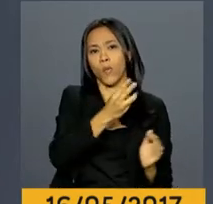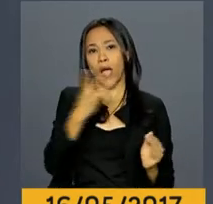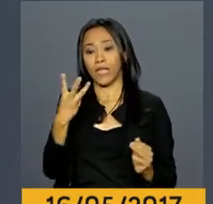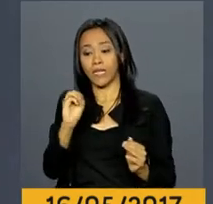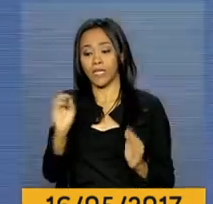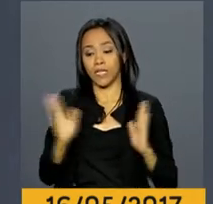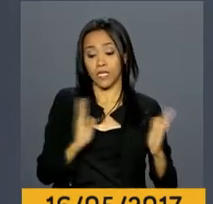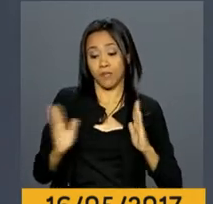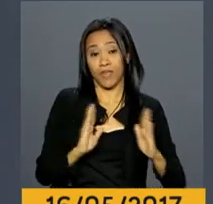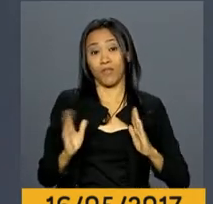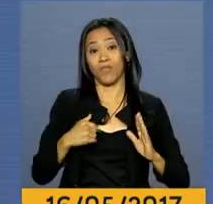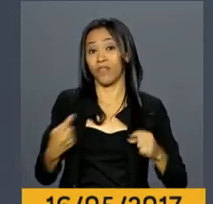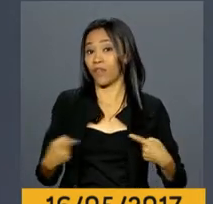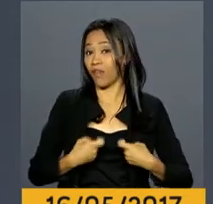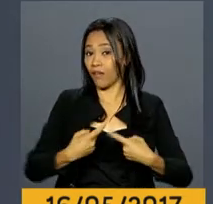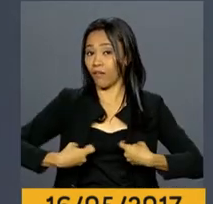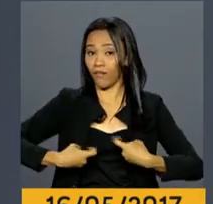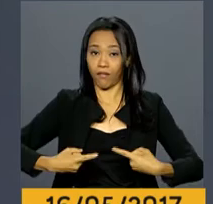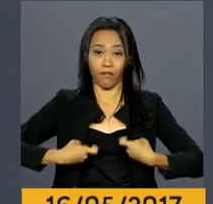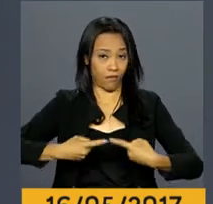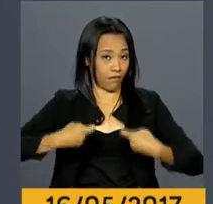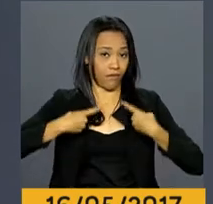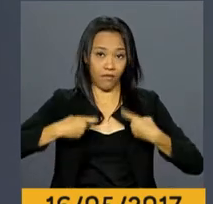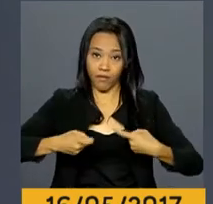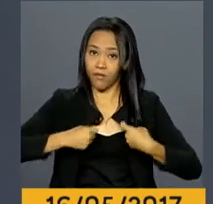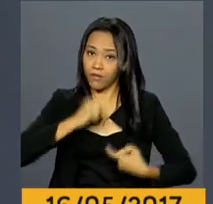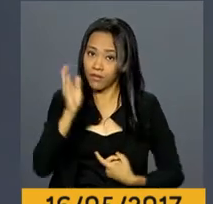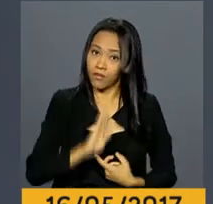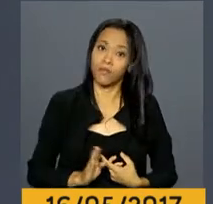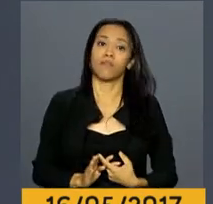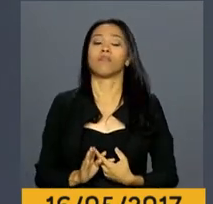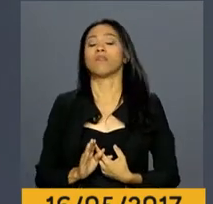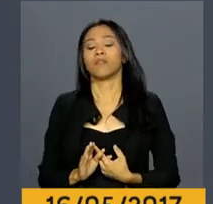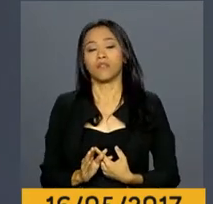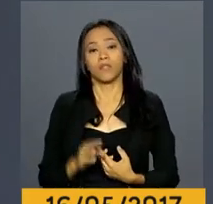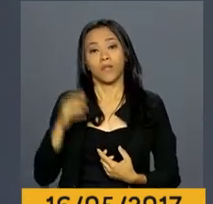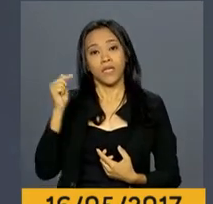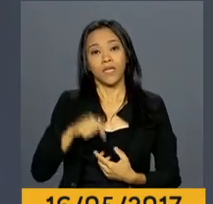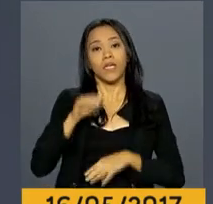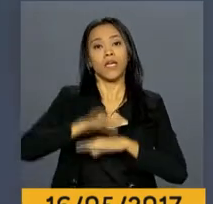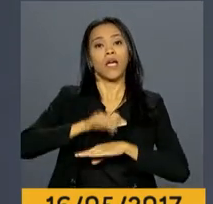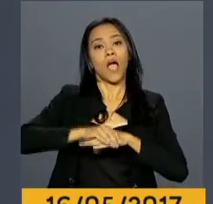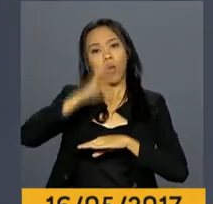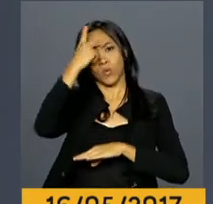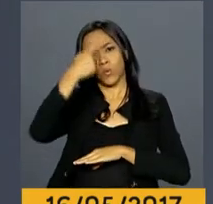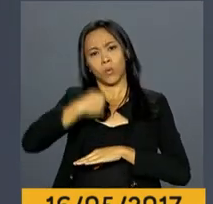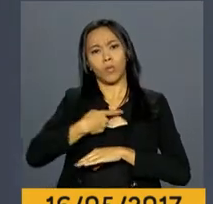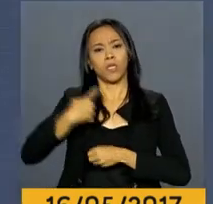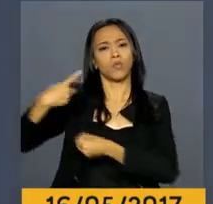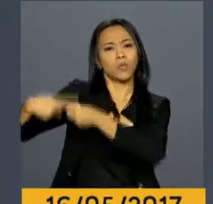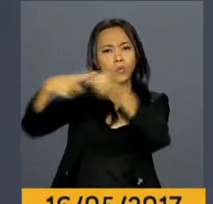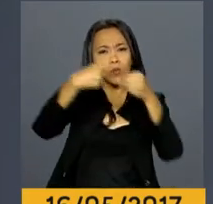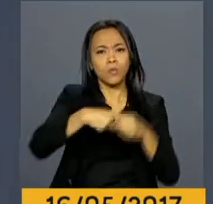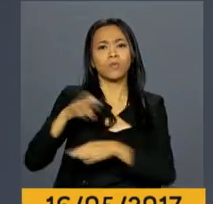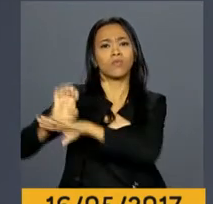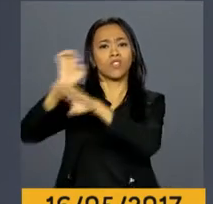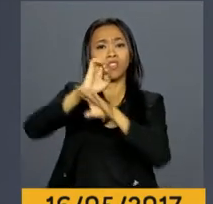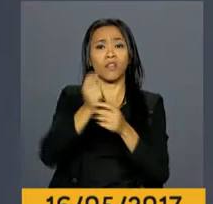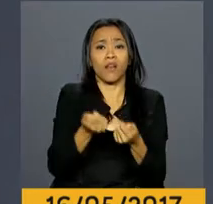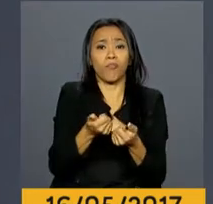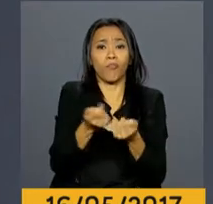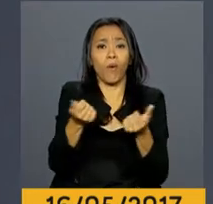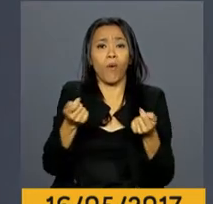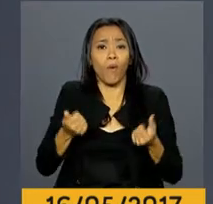Brasil. E a autonomia chamada estadual ou municipal era mínima. E isto redundou em